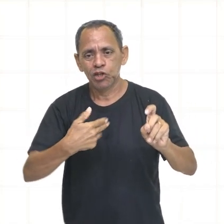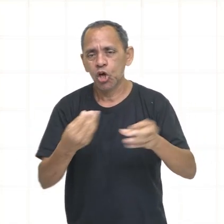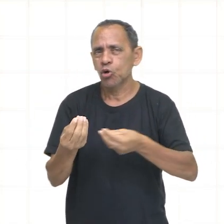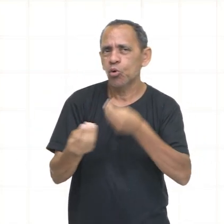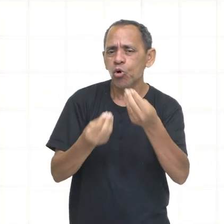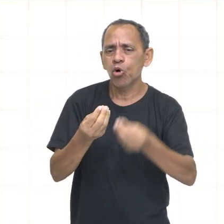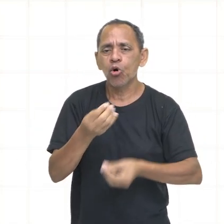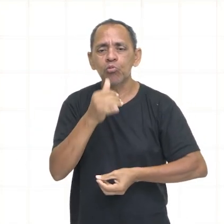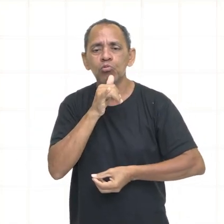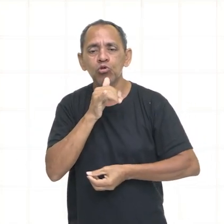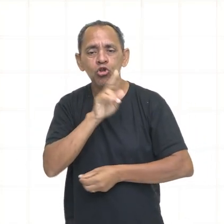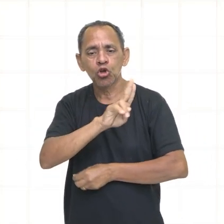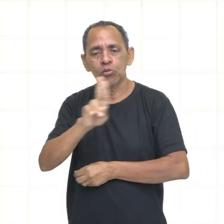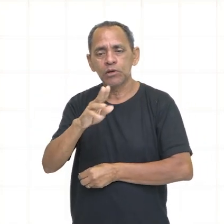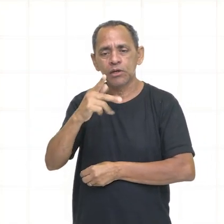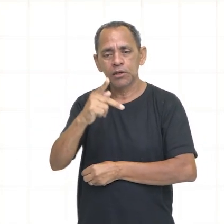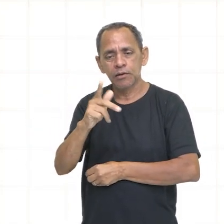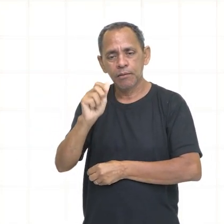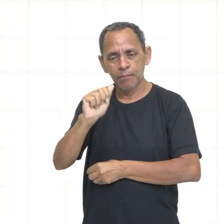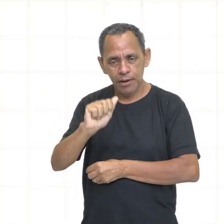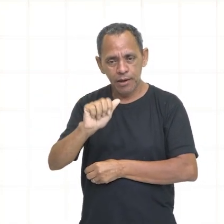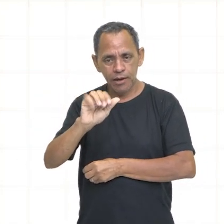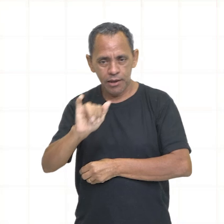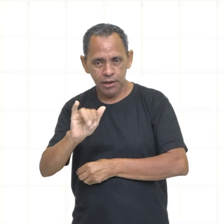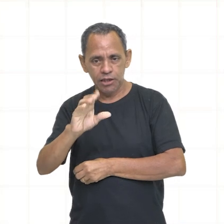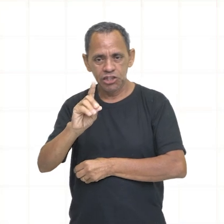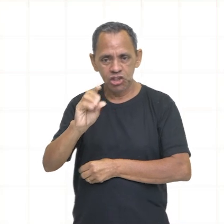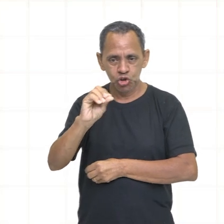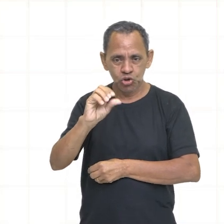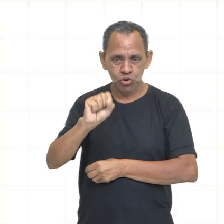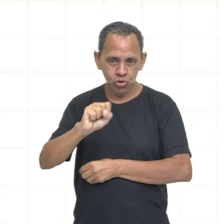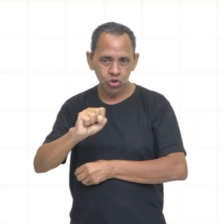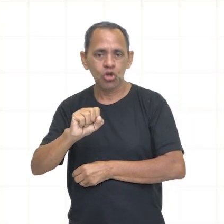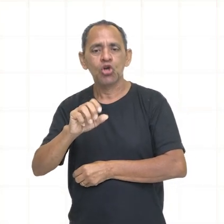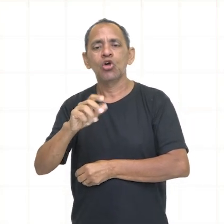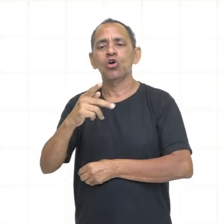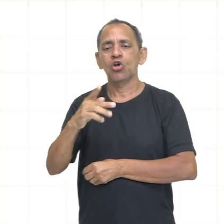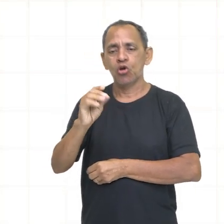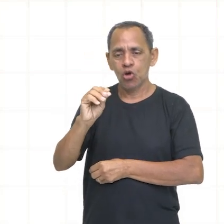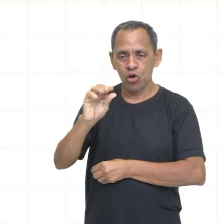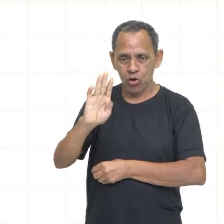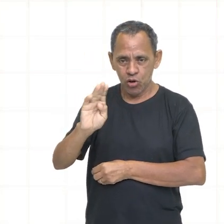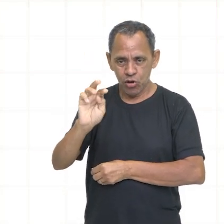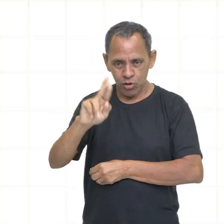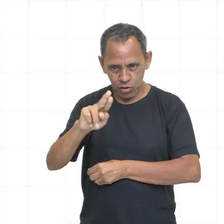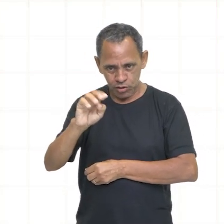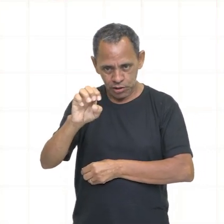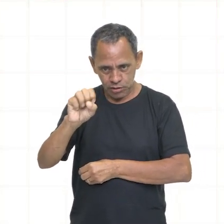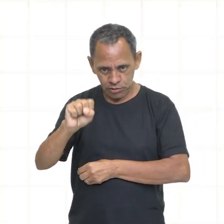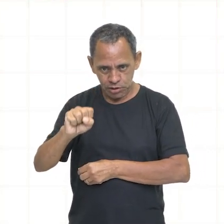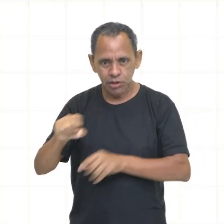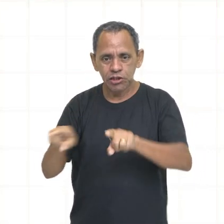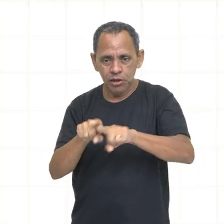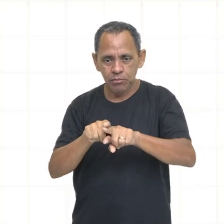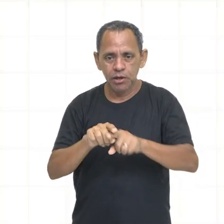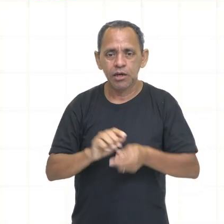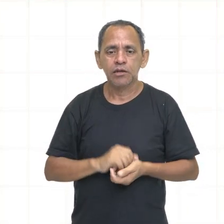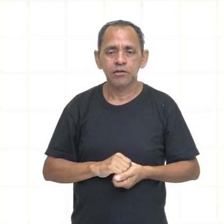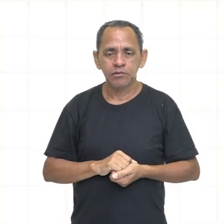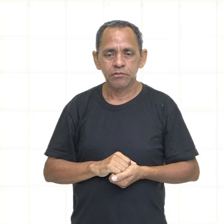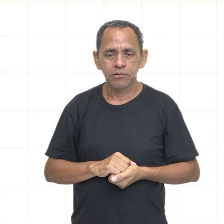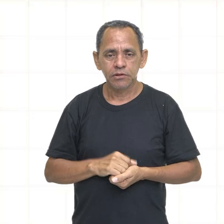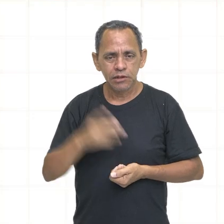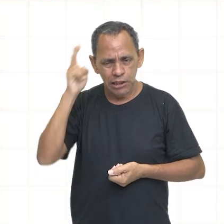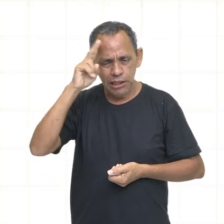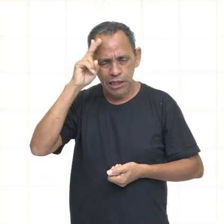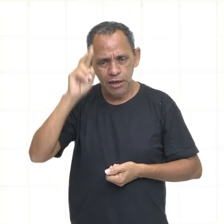dos pobres. Olha só, gente, o pai dos pobres, o bom velhinho. A figura do Getúlio Vargas sempre como